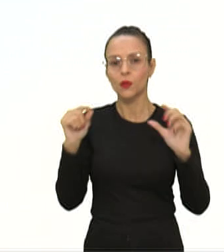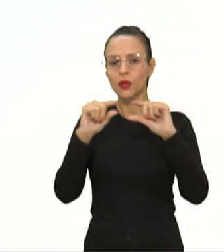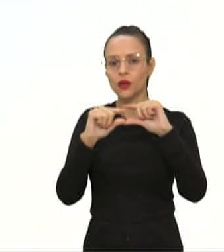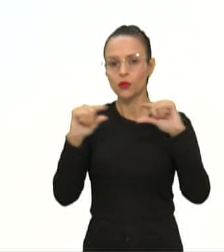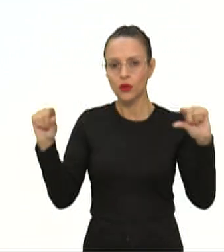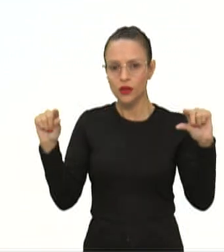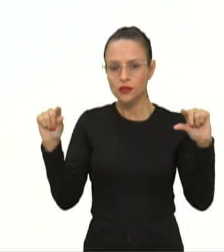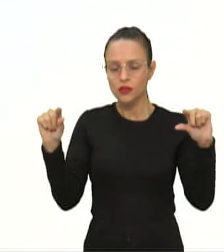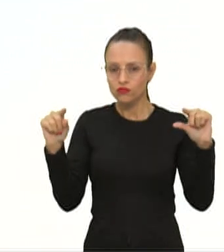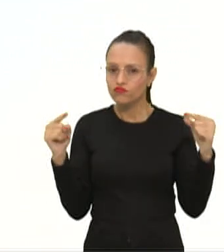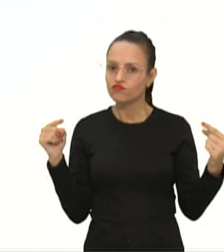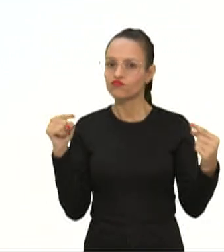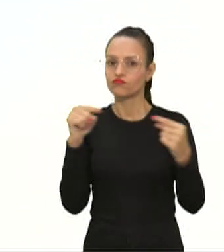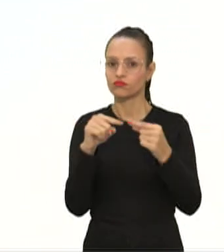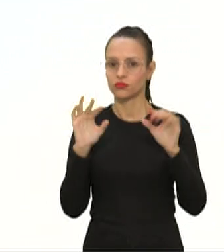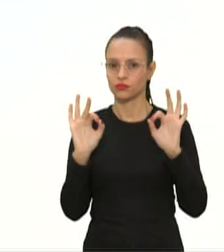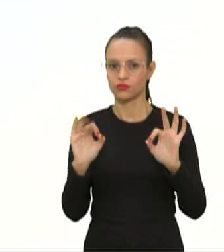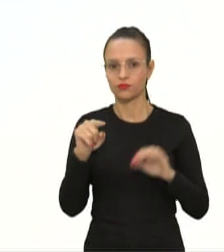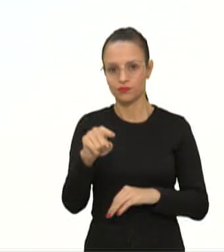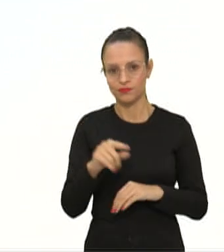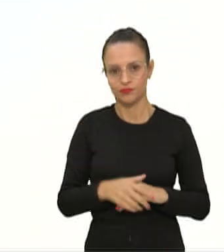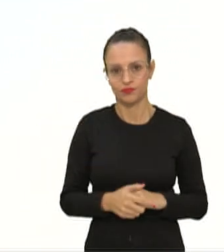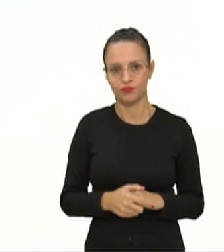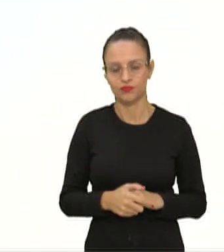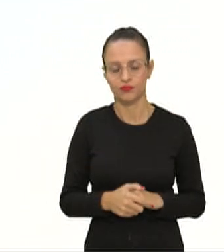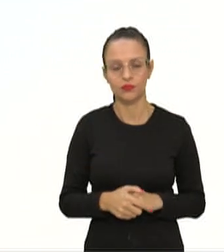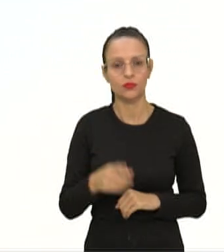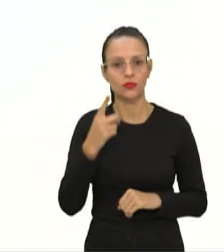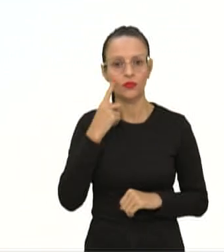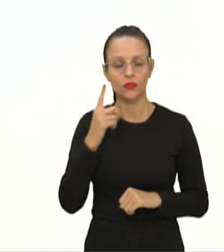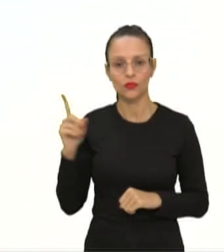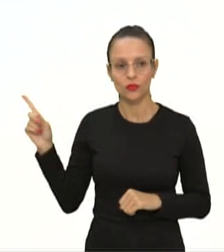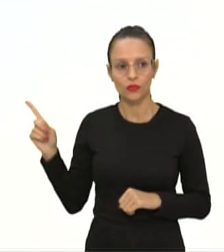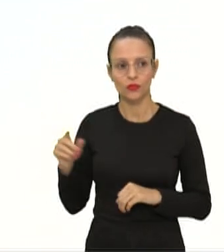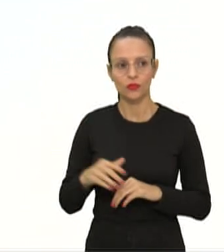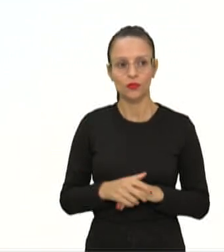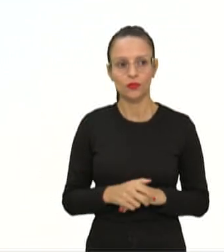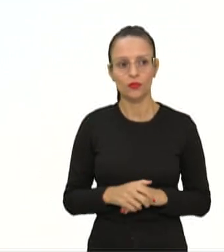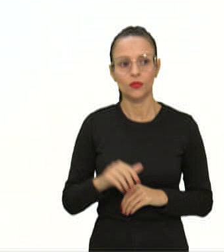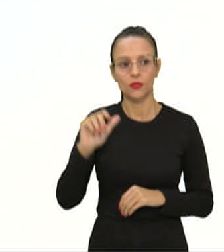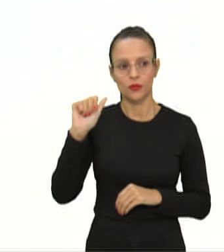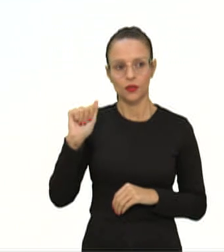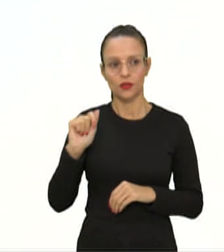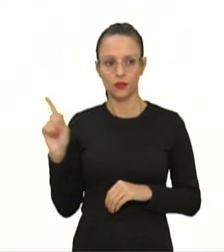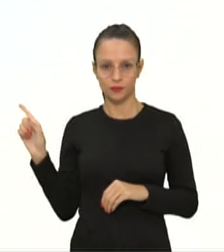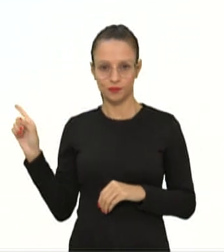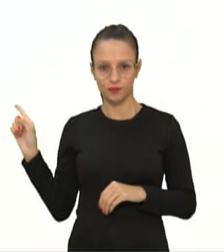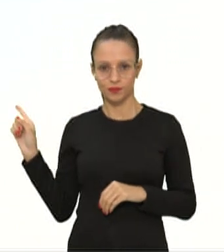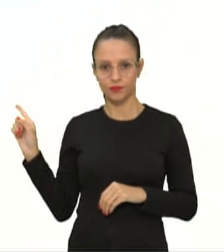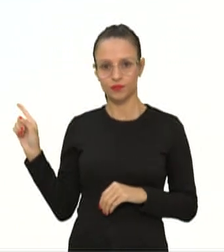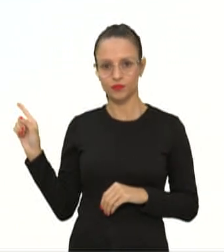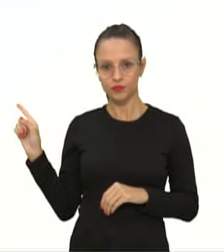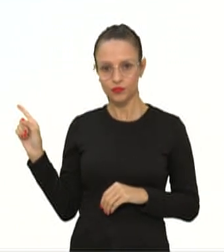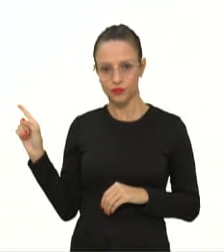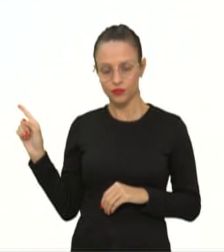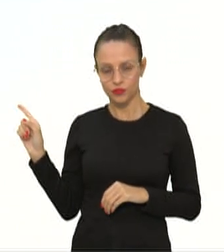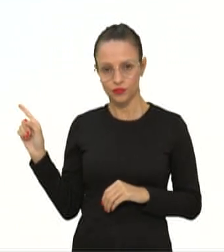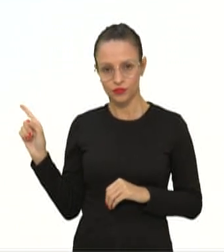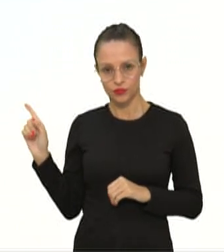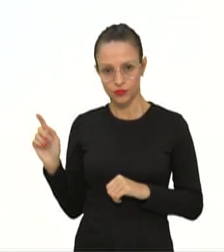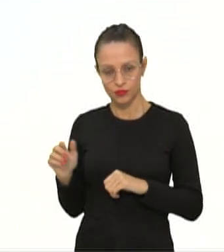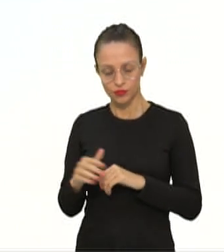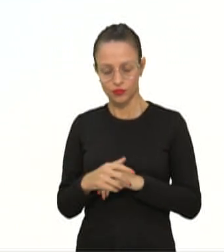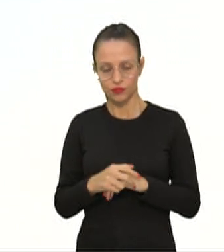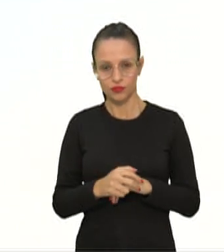equação melhor expressa essa situação? Vamos olhar as alternativas. A letra A, x mais 5x